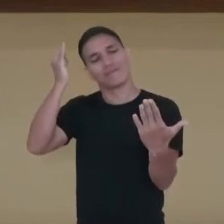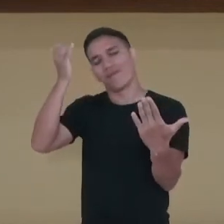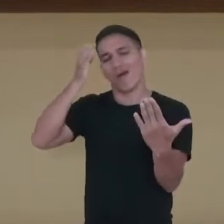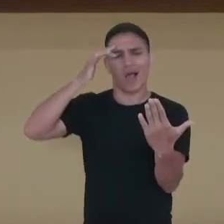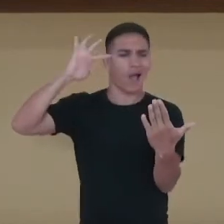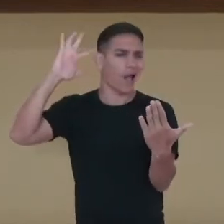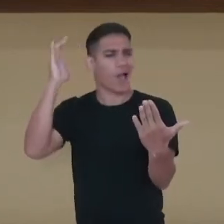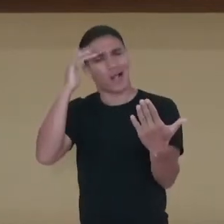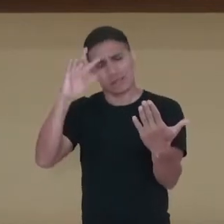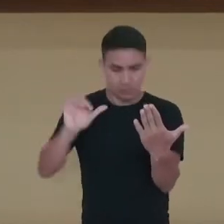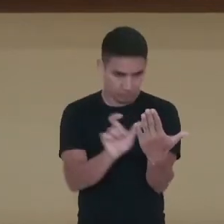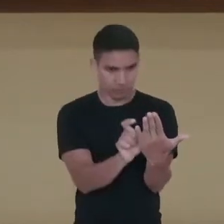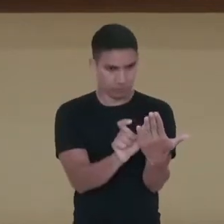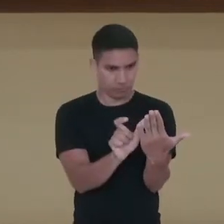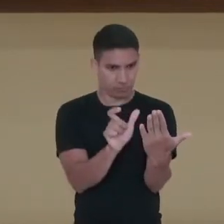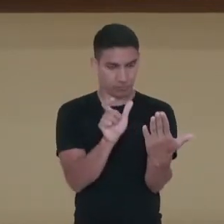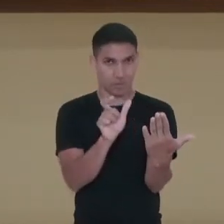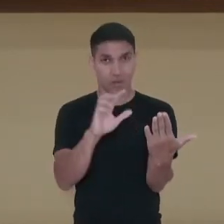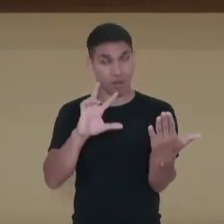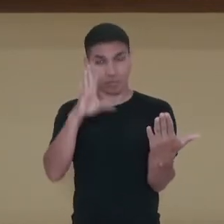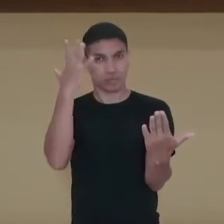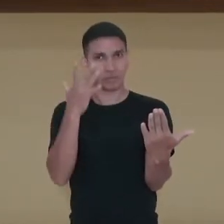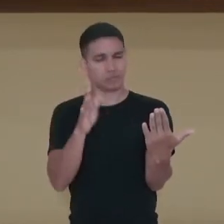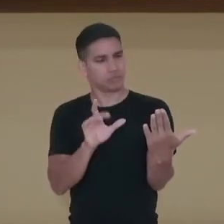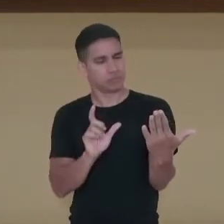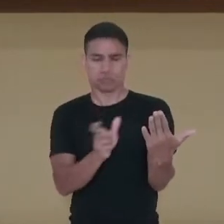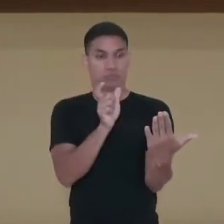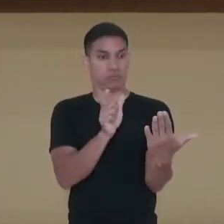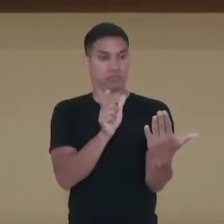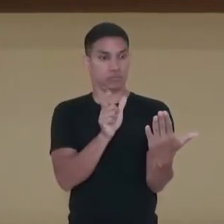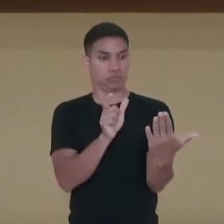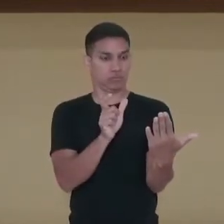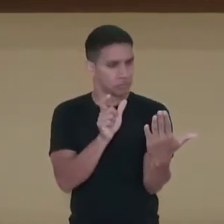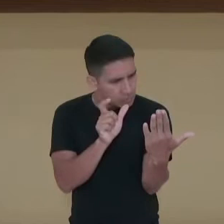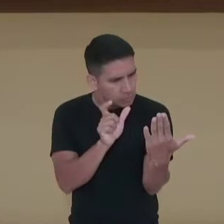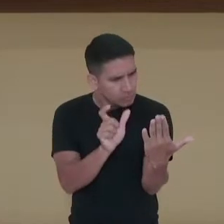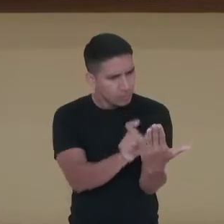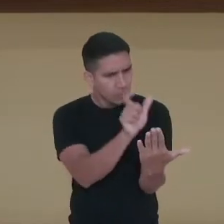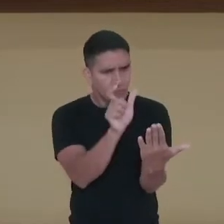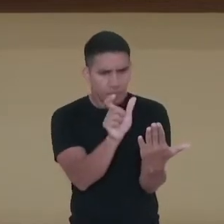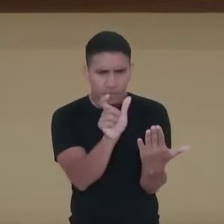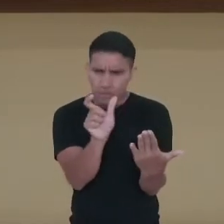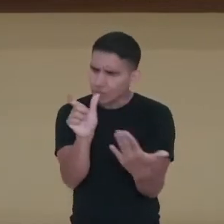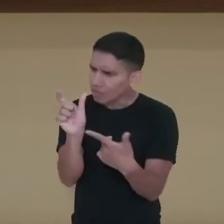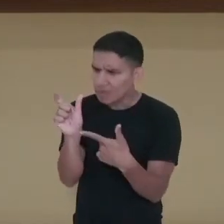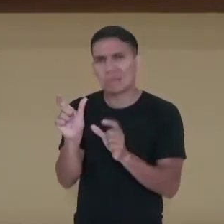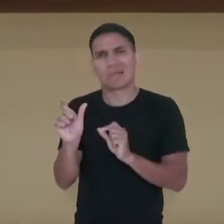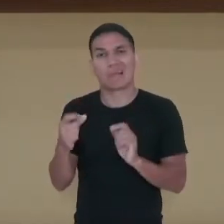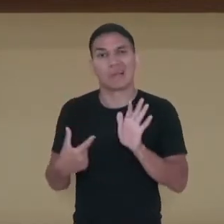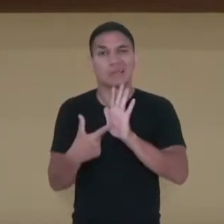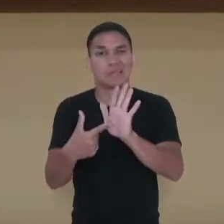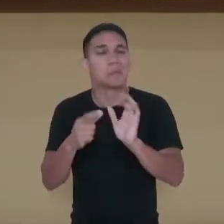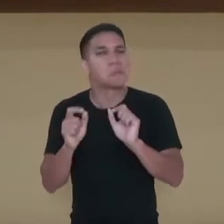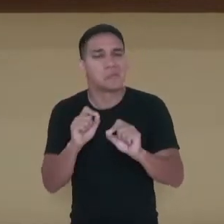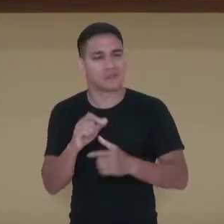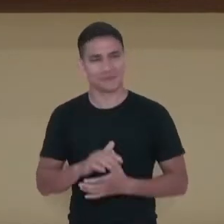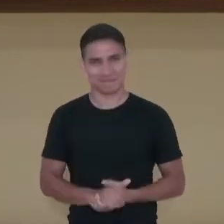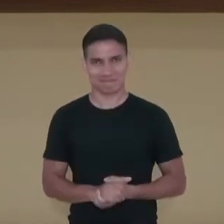como, de repente, ó, de súbito, a terrível palavra apareceu para ele. Vamos